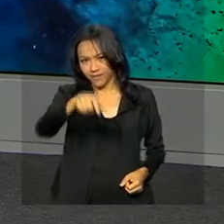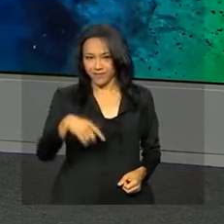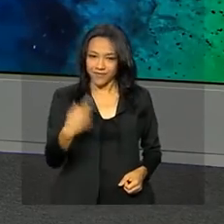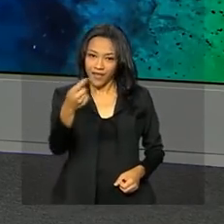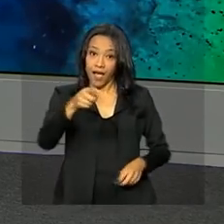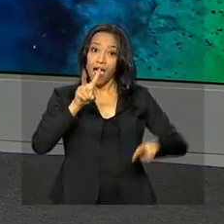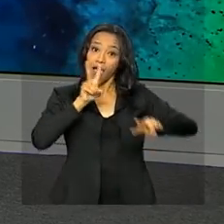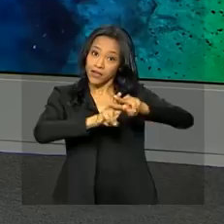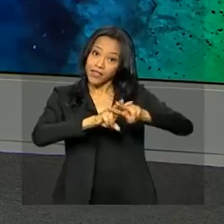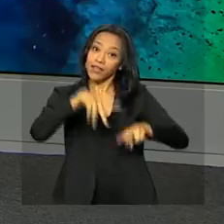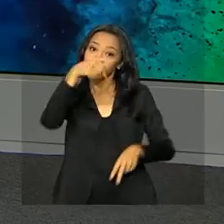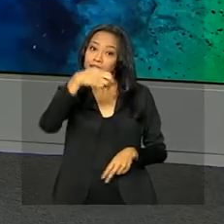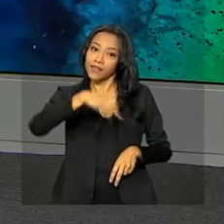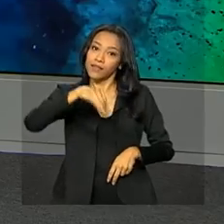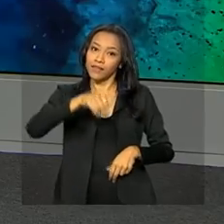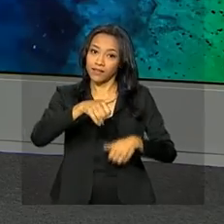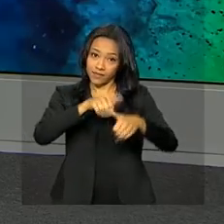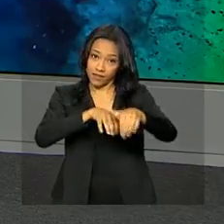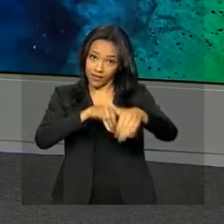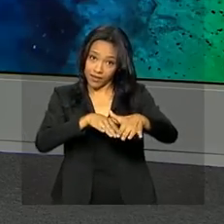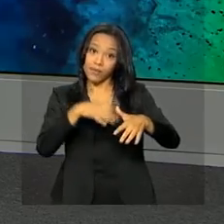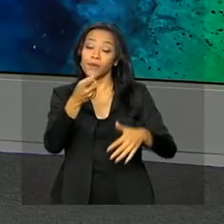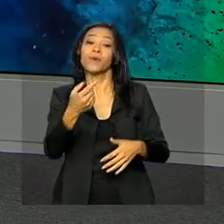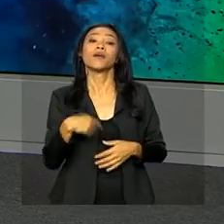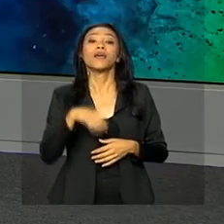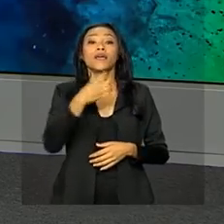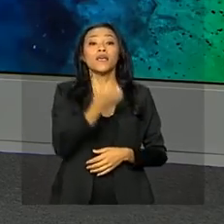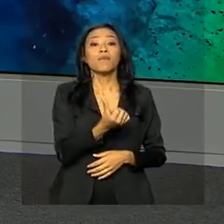Hashtag 7SetembroNBR no Twitter e